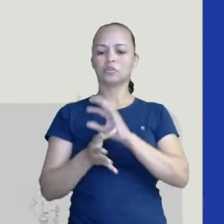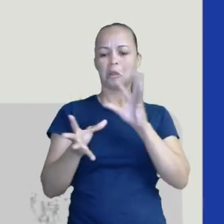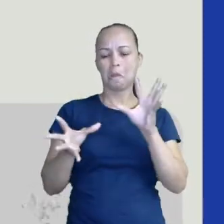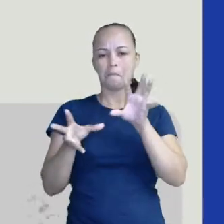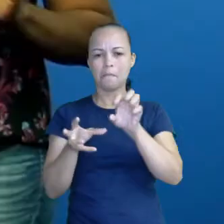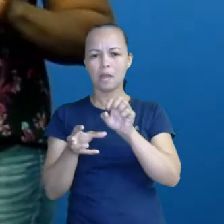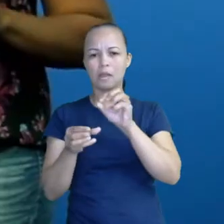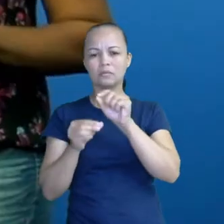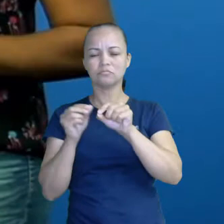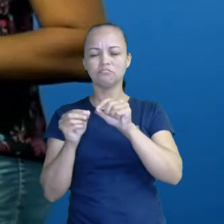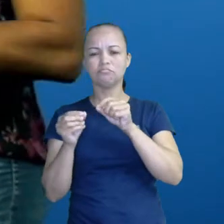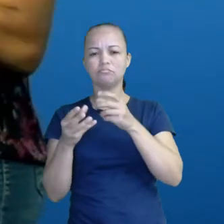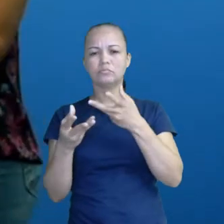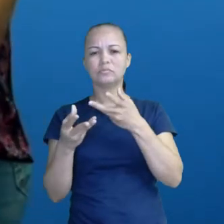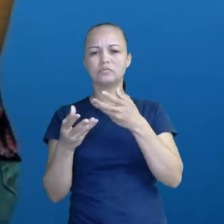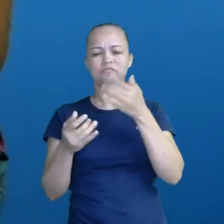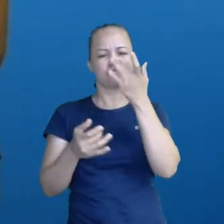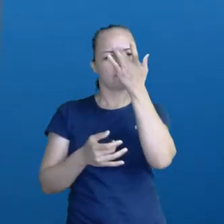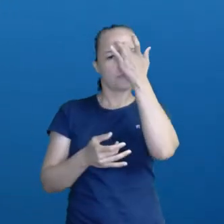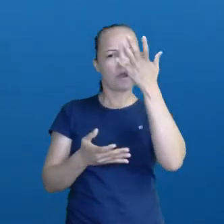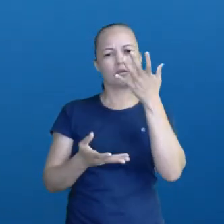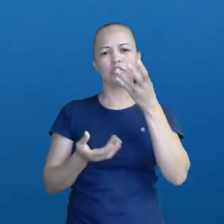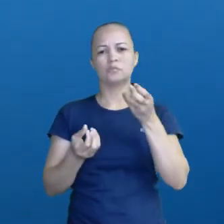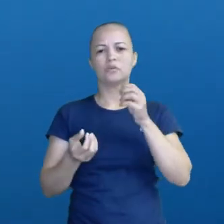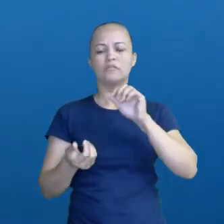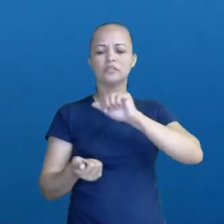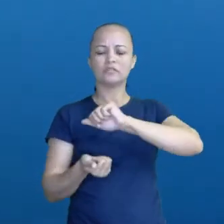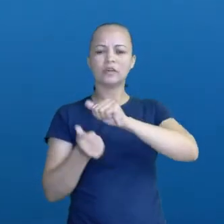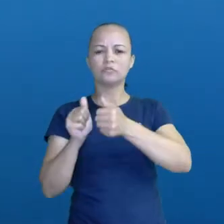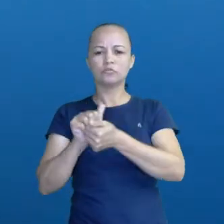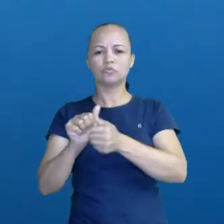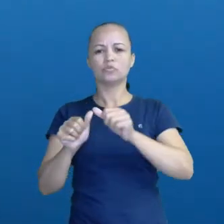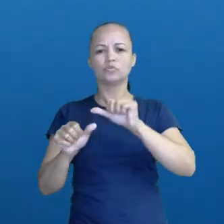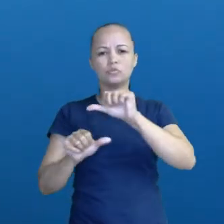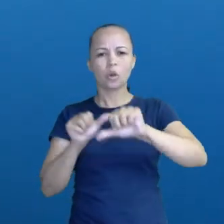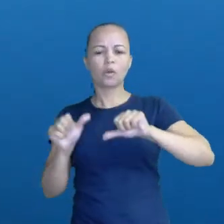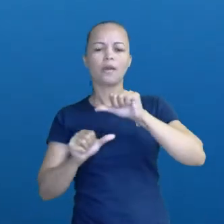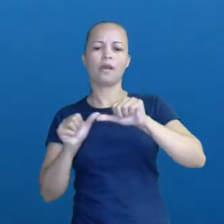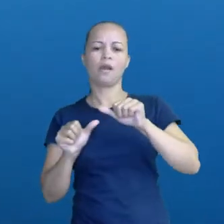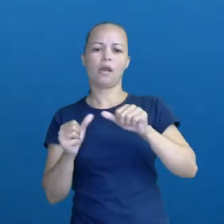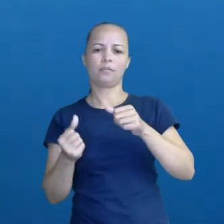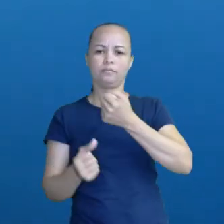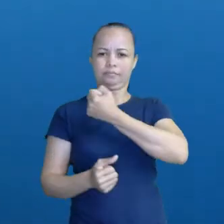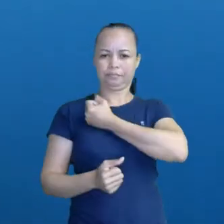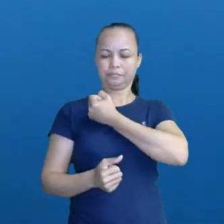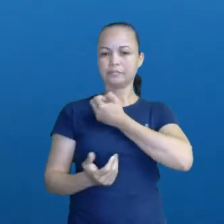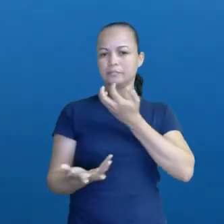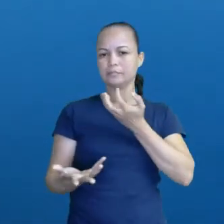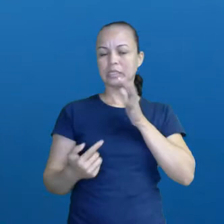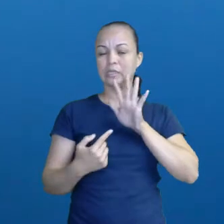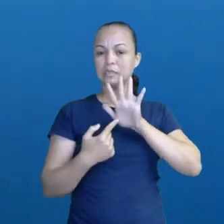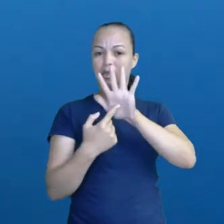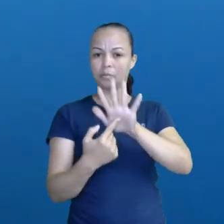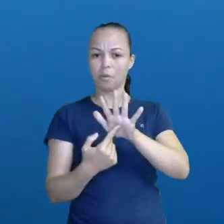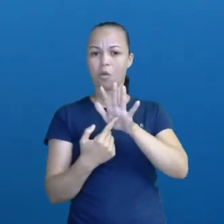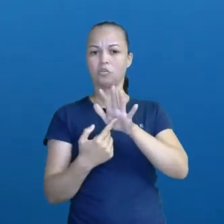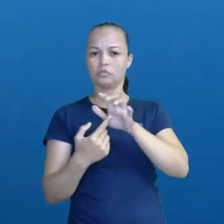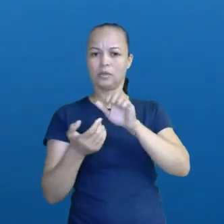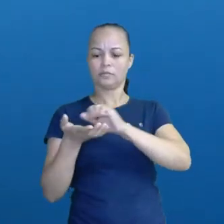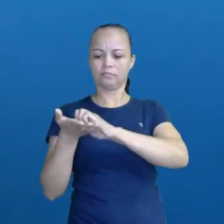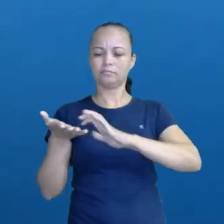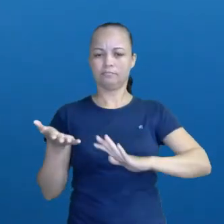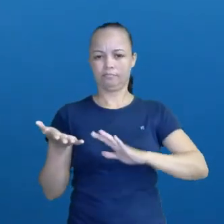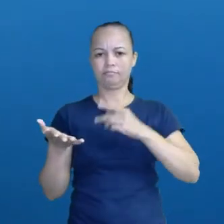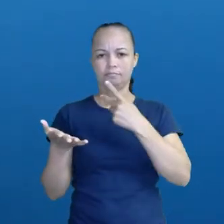fórmula fica mais fácil porque você vai substituir a fórmula pelos números que está na